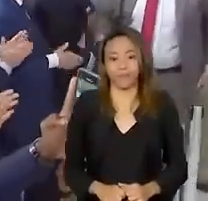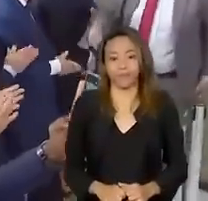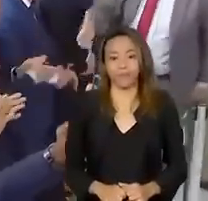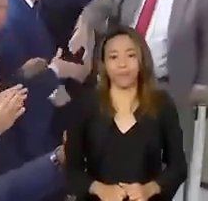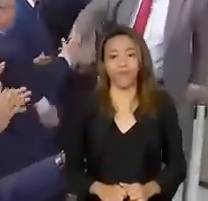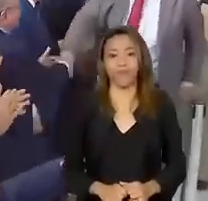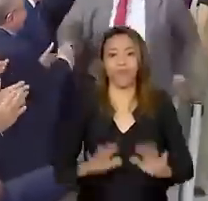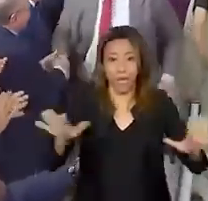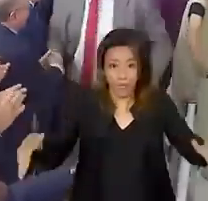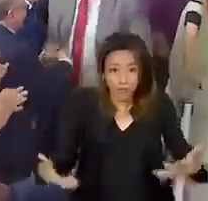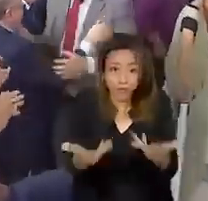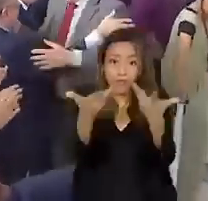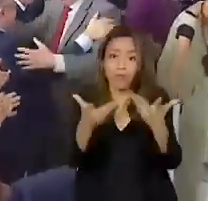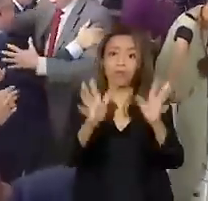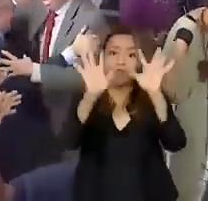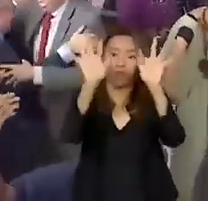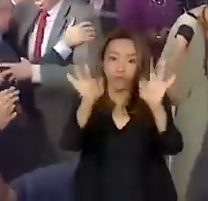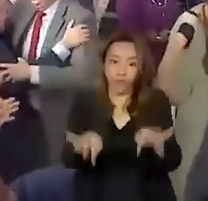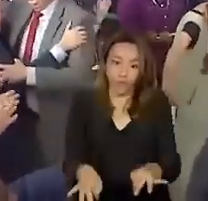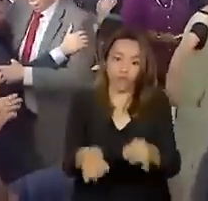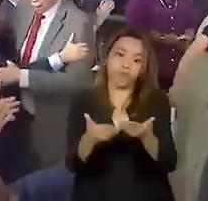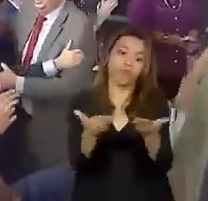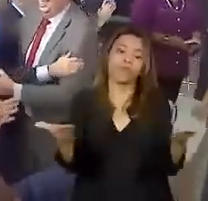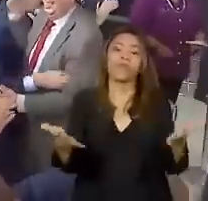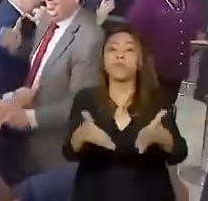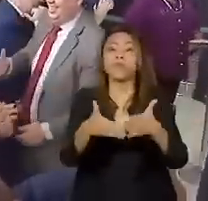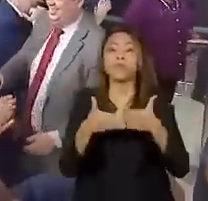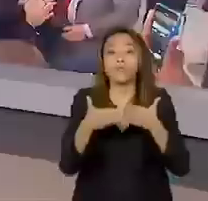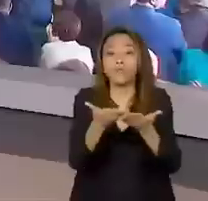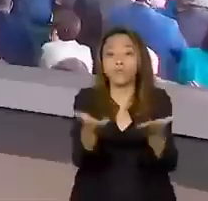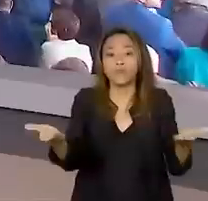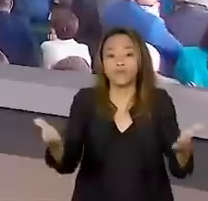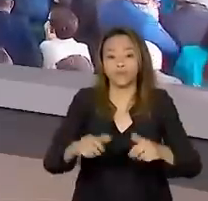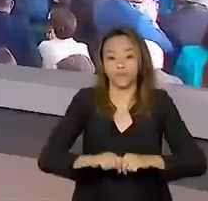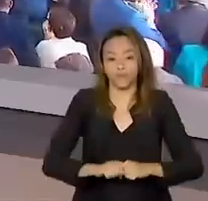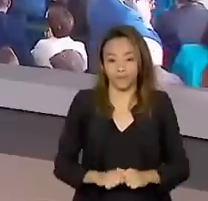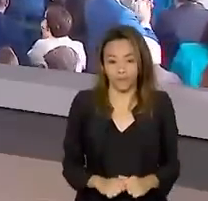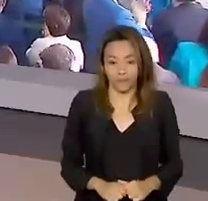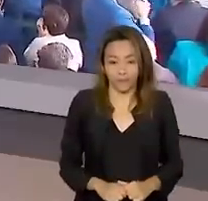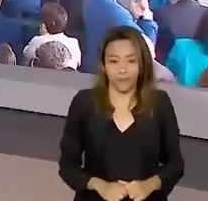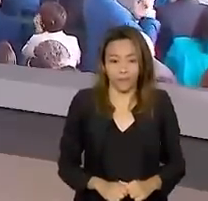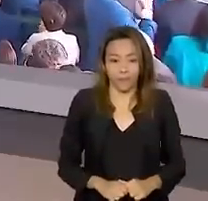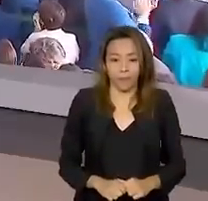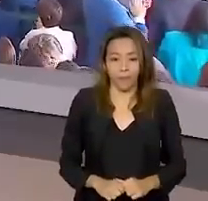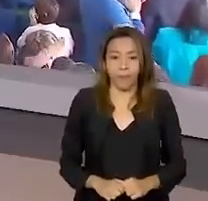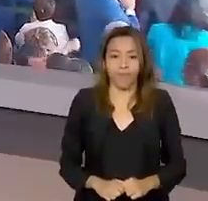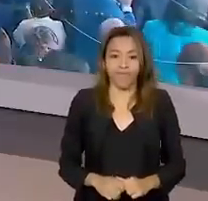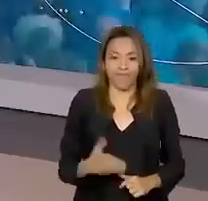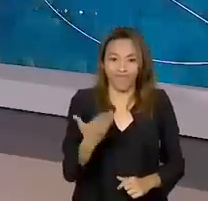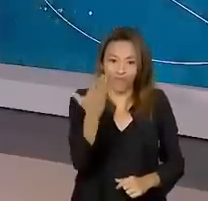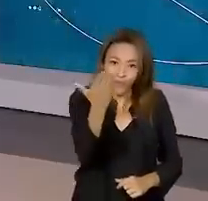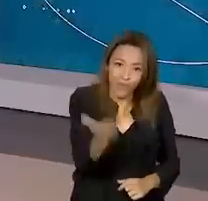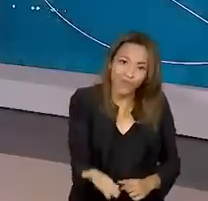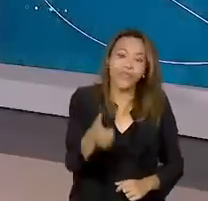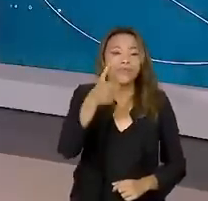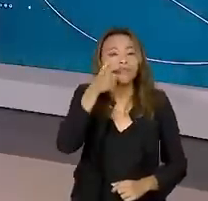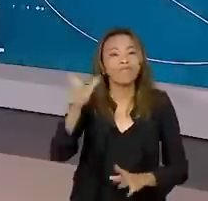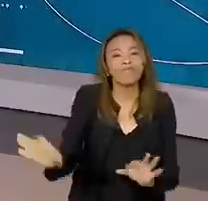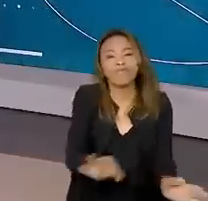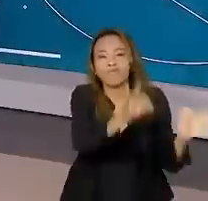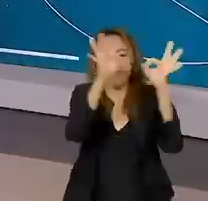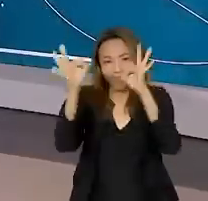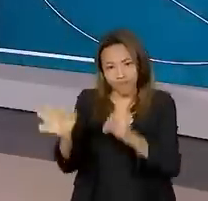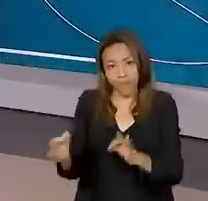Está encerrada esta cerimônia. Pedimos a todas e todos que aguardem... Você acompanhou ao